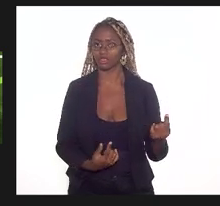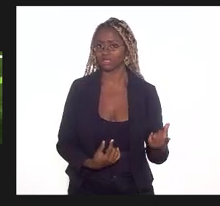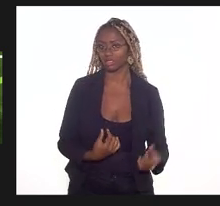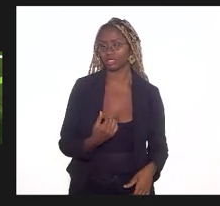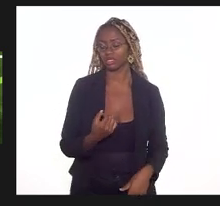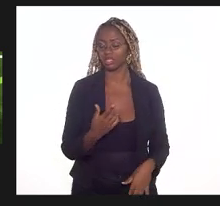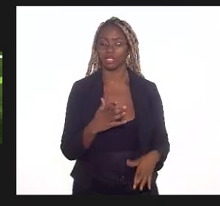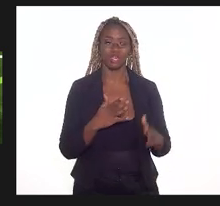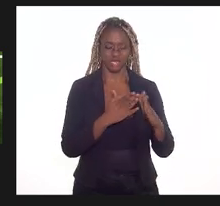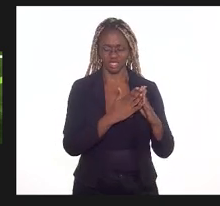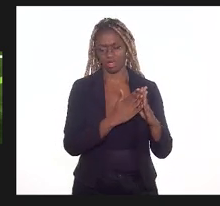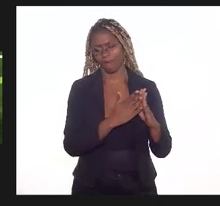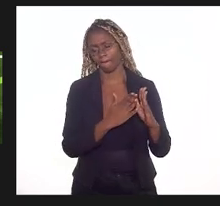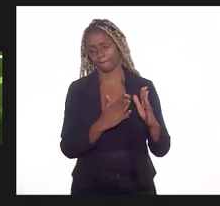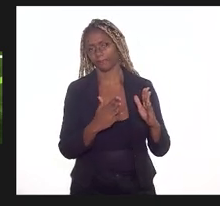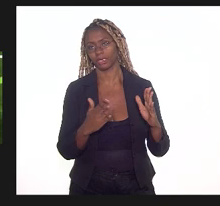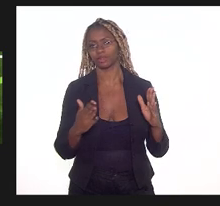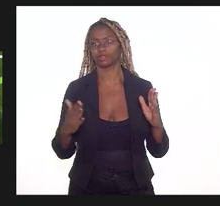interim, né,